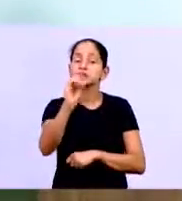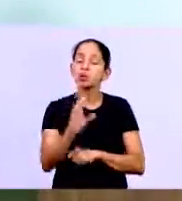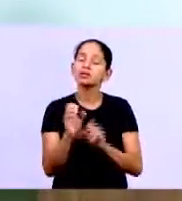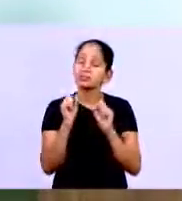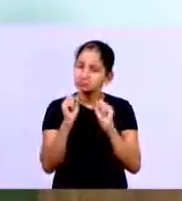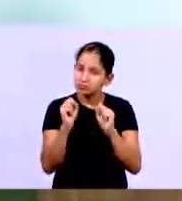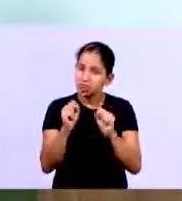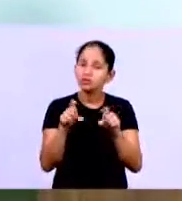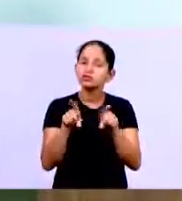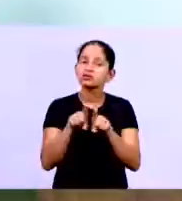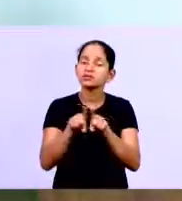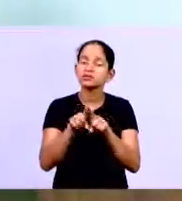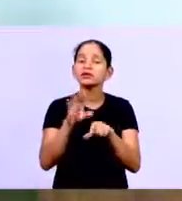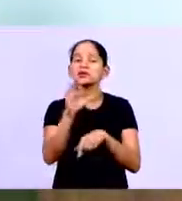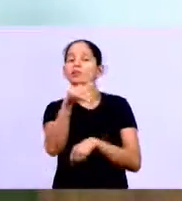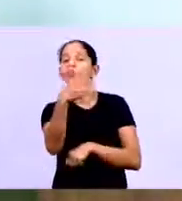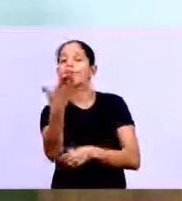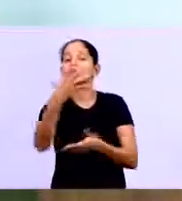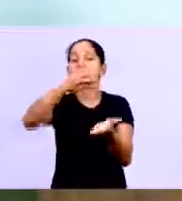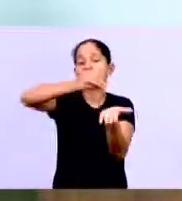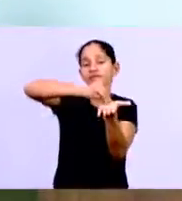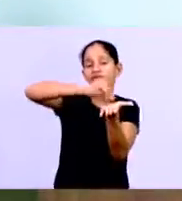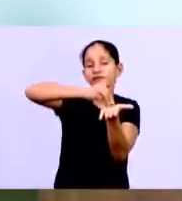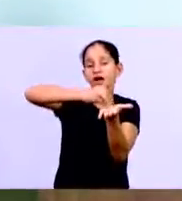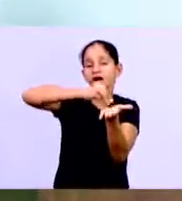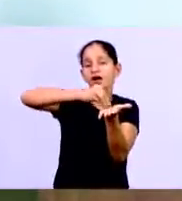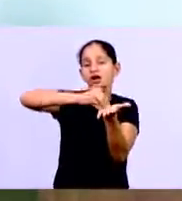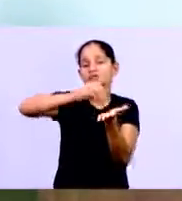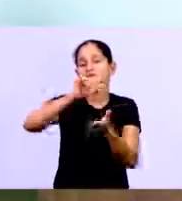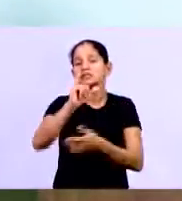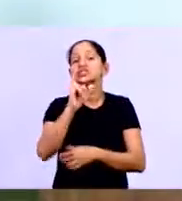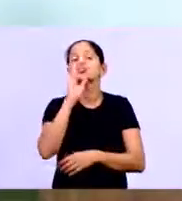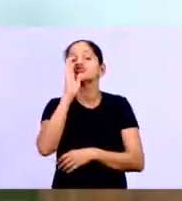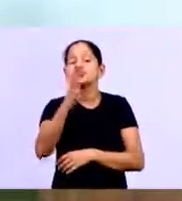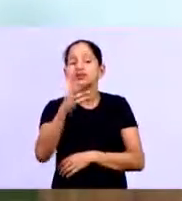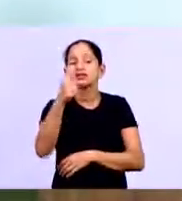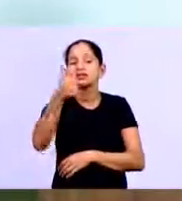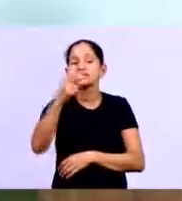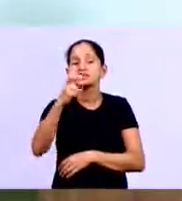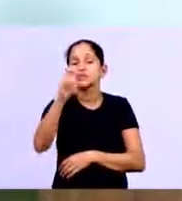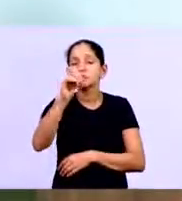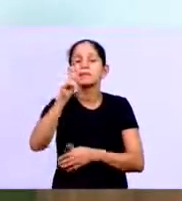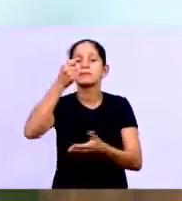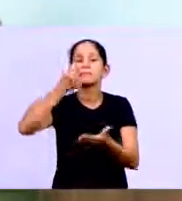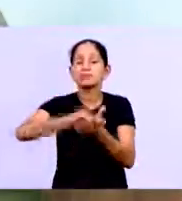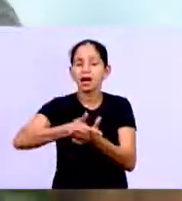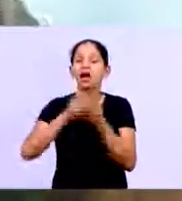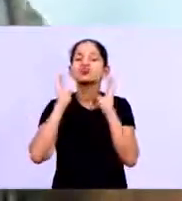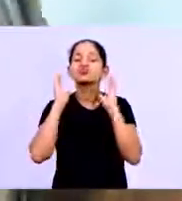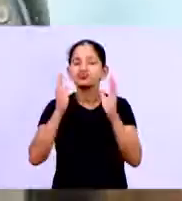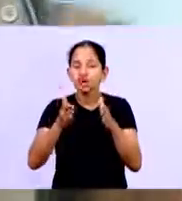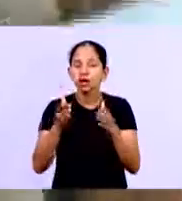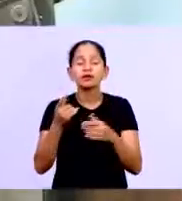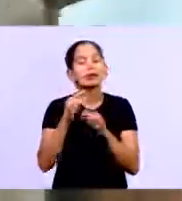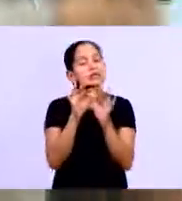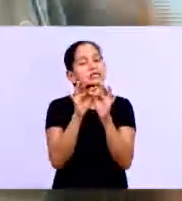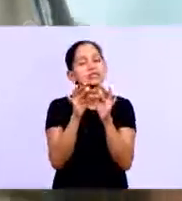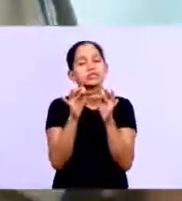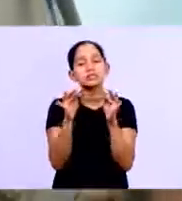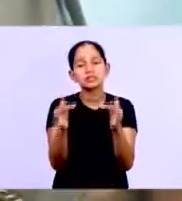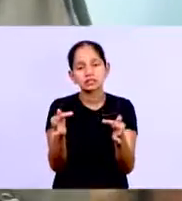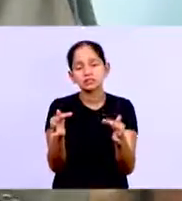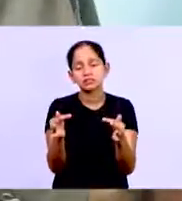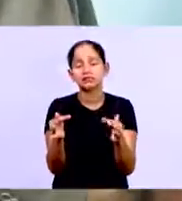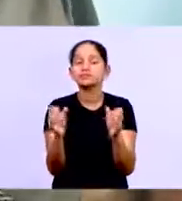determinar qual é o meu saldo devedor depois de eu já ter pago 150 parcelas. É muito simples trabalhar com o nosso sistema SAC. Dúvidas,